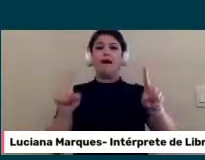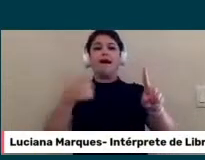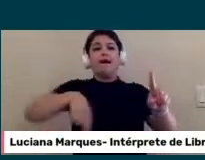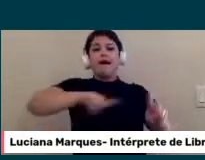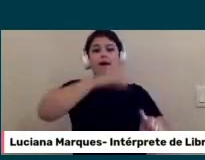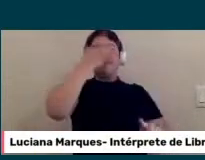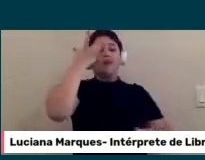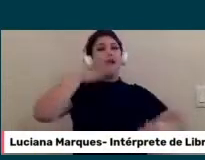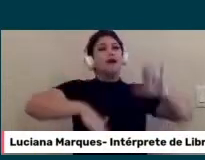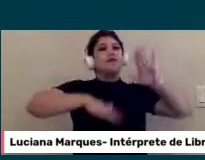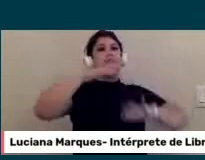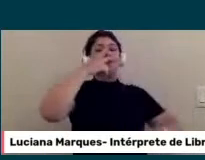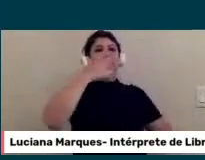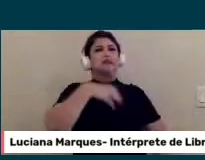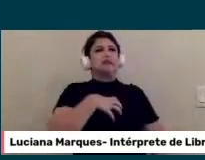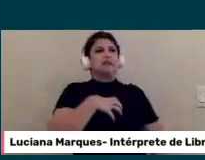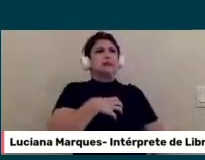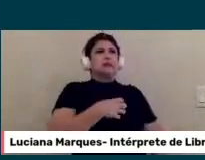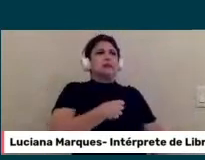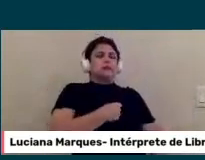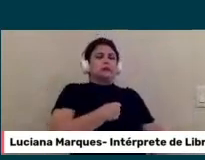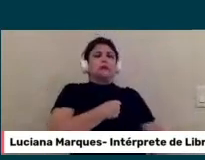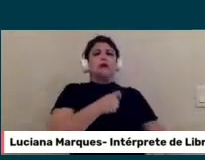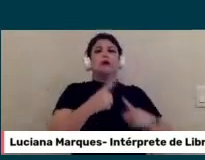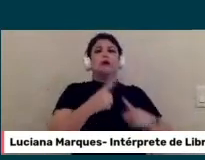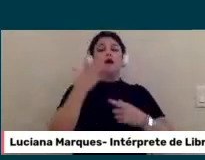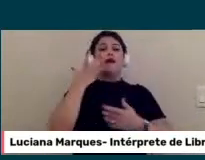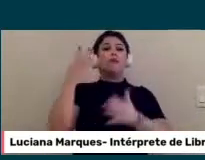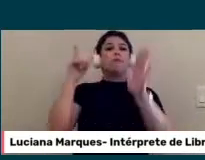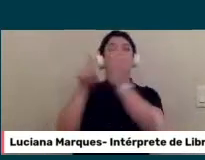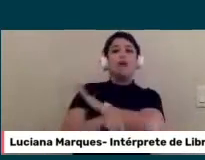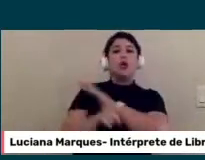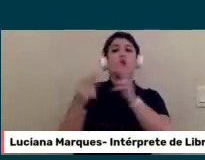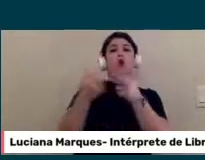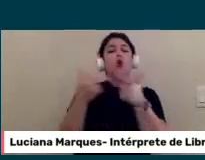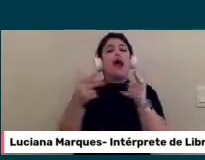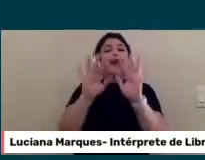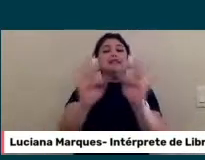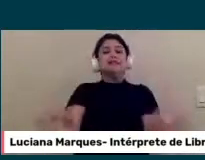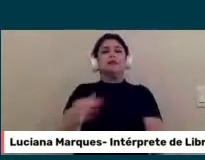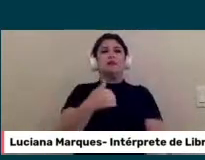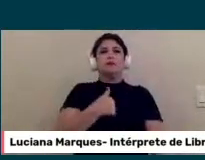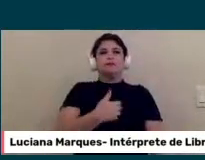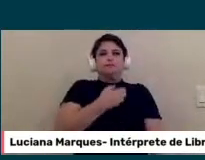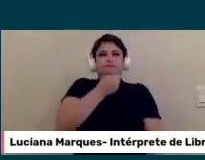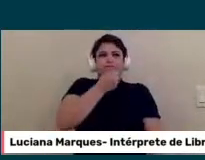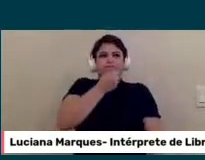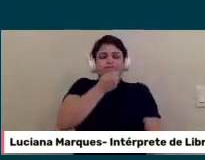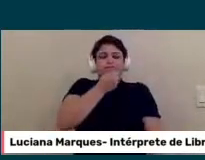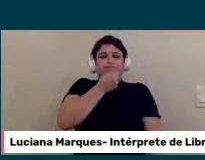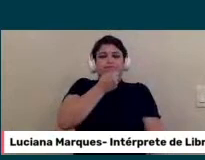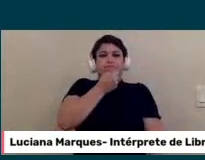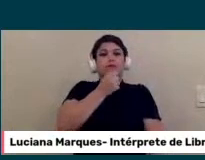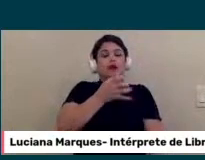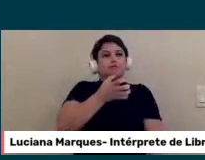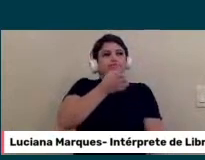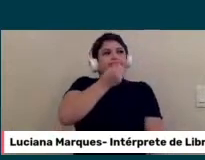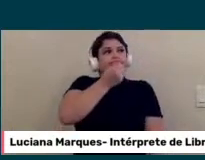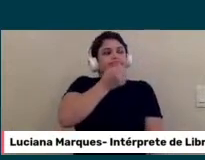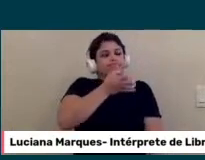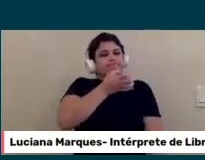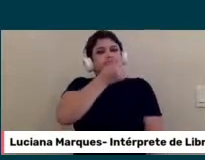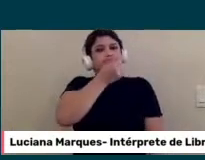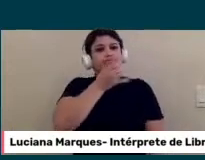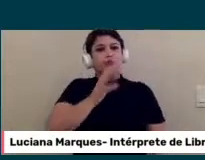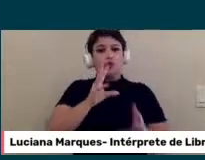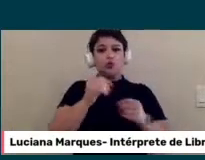se intimidando para fazer perguntas que são perguntas simples. E por não perguntarem, a gente acaba